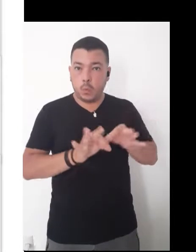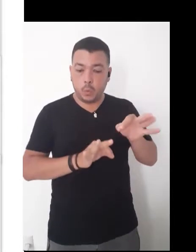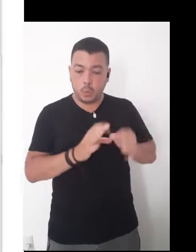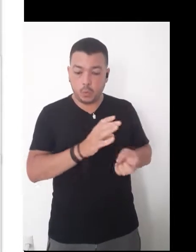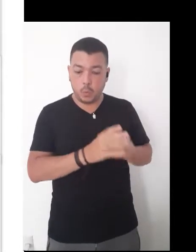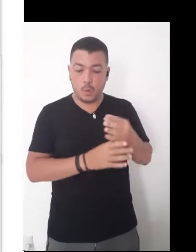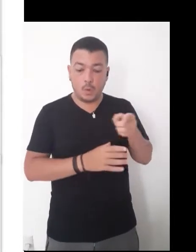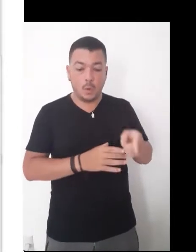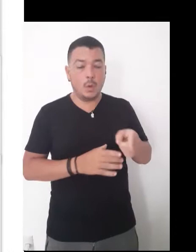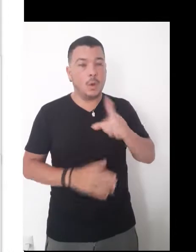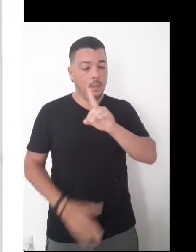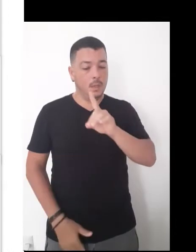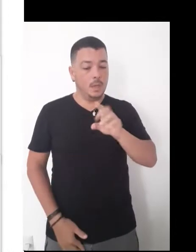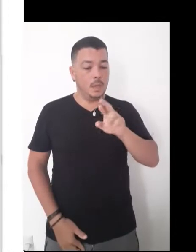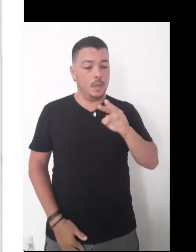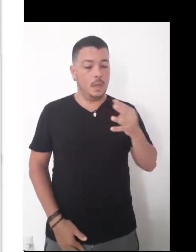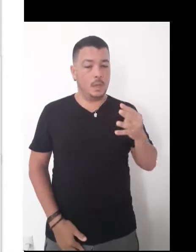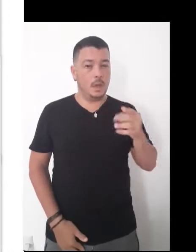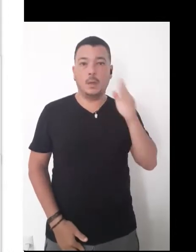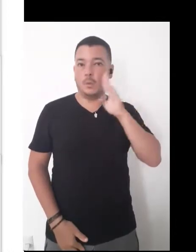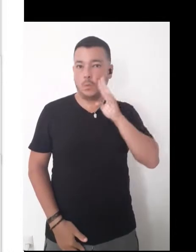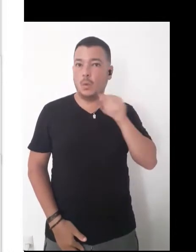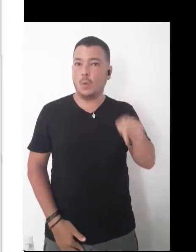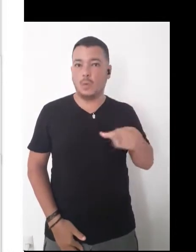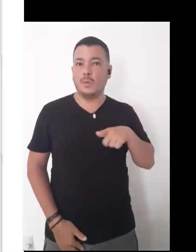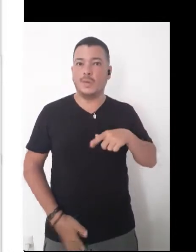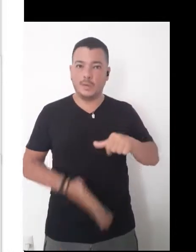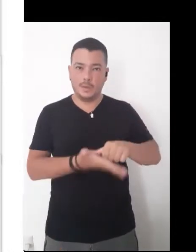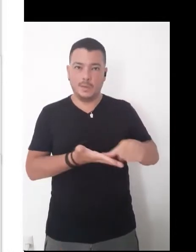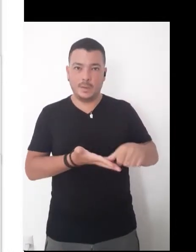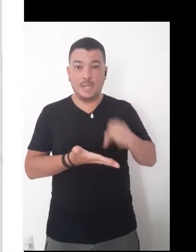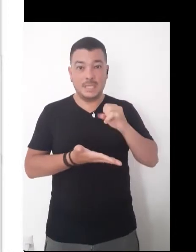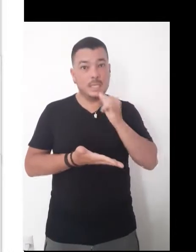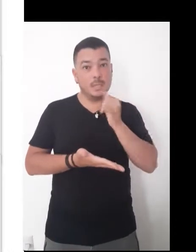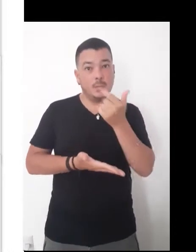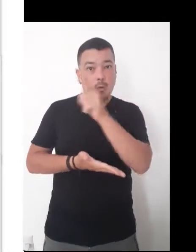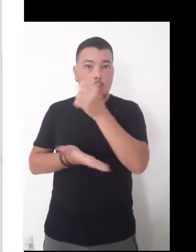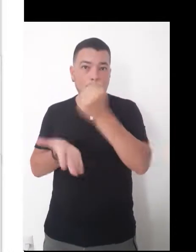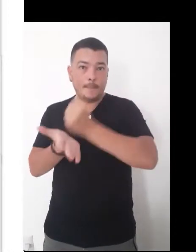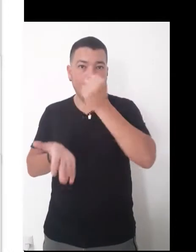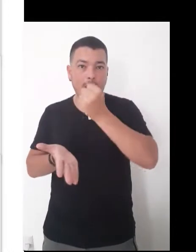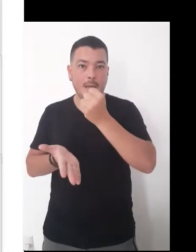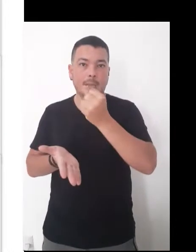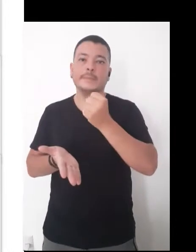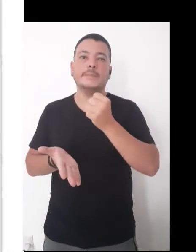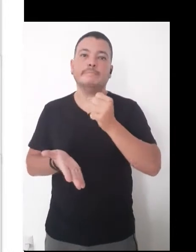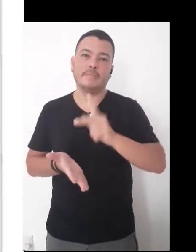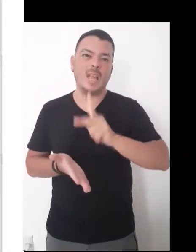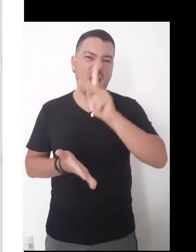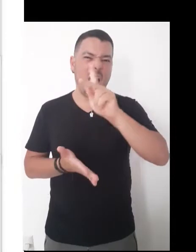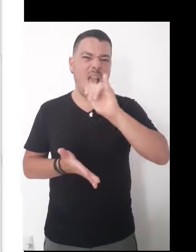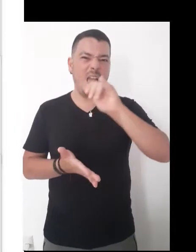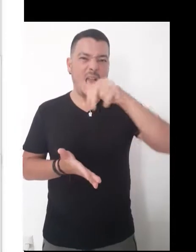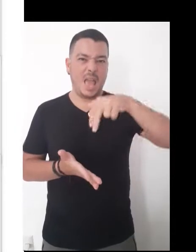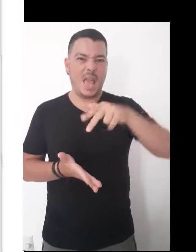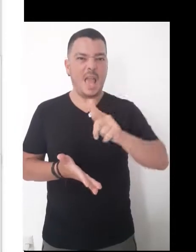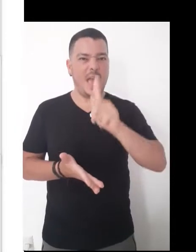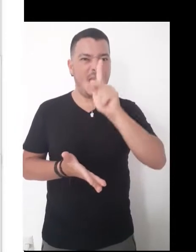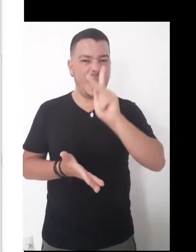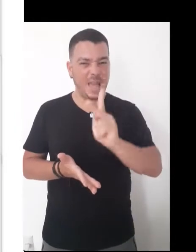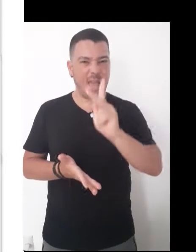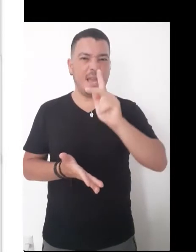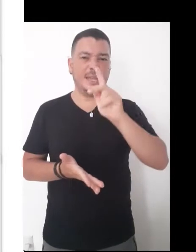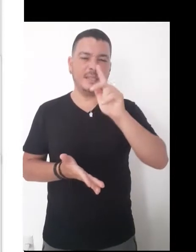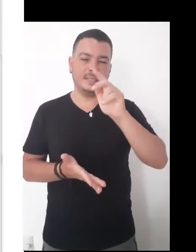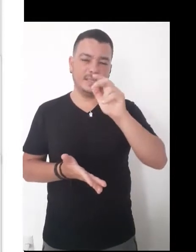está escrito DDR4. Bacana. Mas poderia estar escrito, se fosse de uma outra marca, sei lá, Kingston. Poderia estar escrito aqui PC4, mas você já